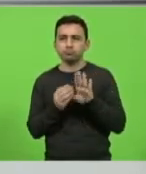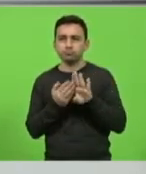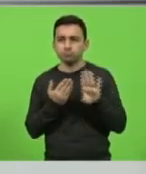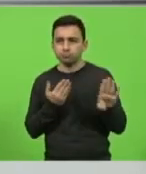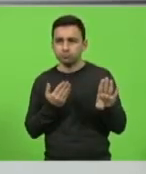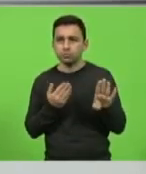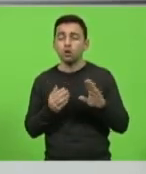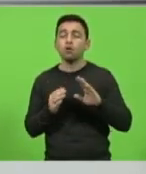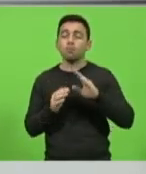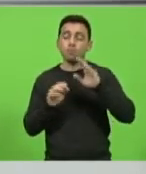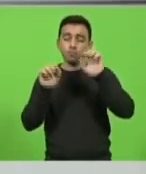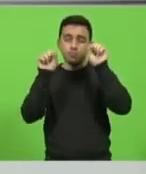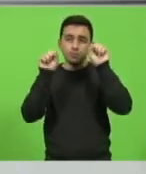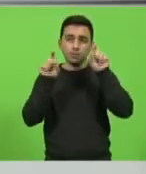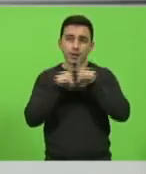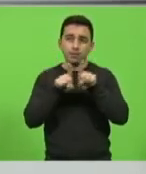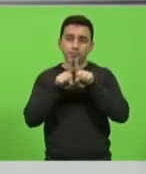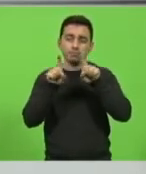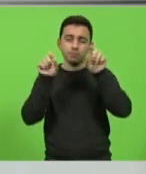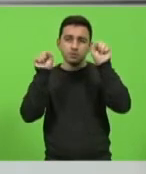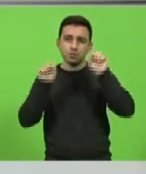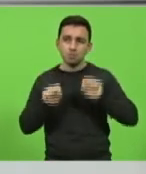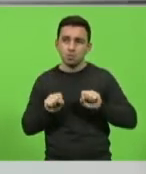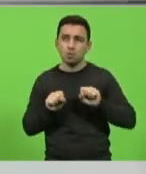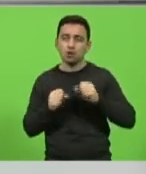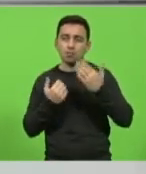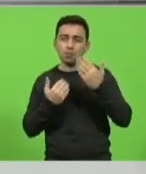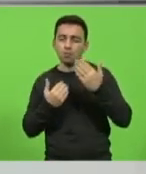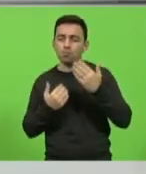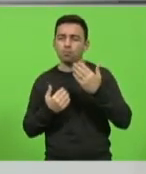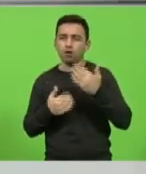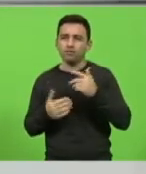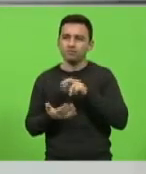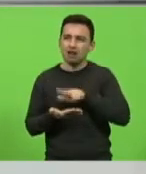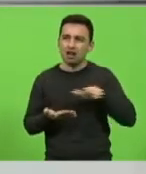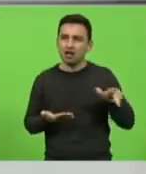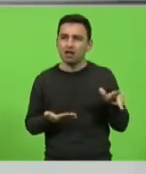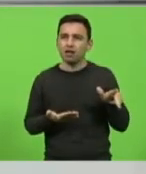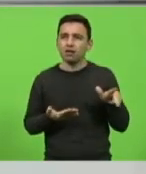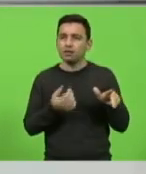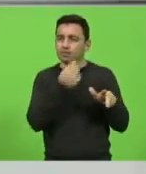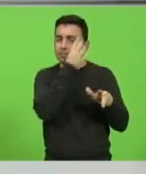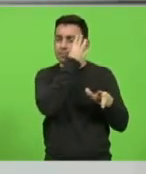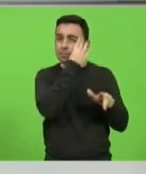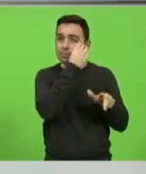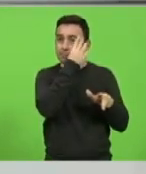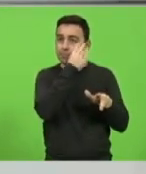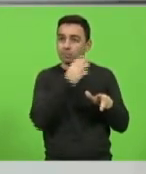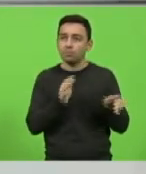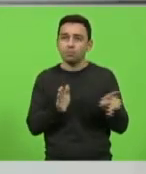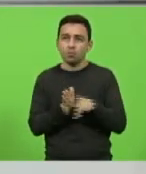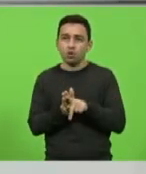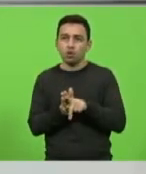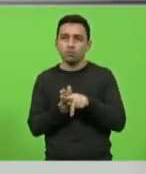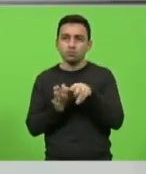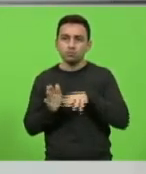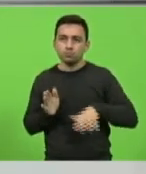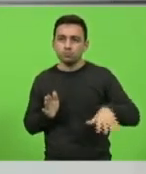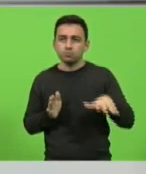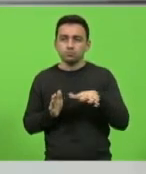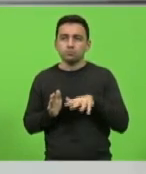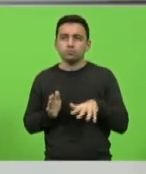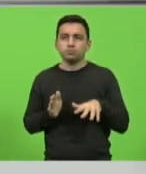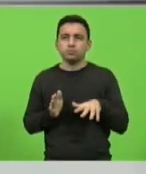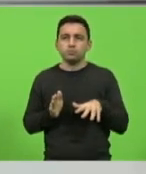provas testemunhais, mas requereu, inclusive com transcrições ilustrativas do corpo do arrazoado,